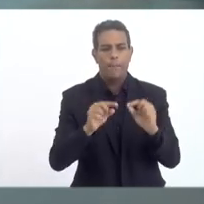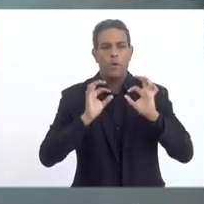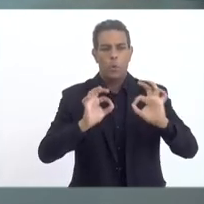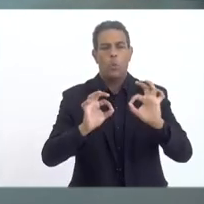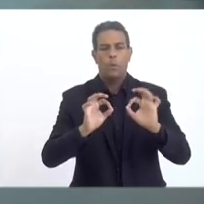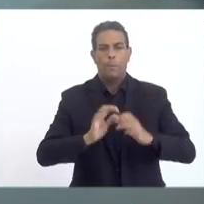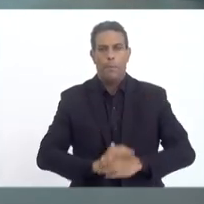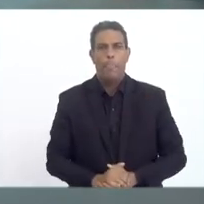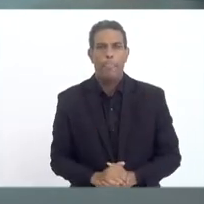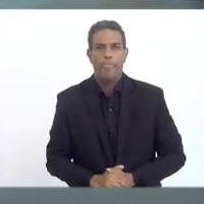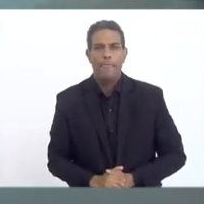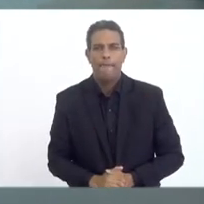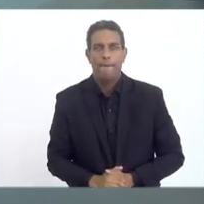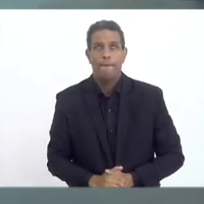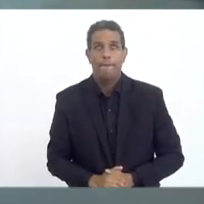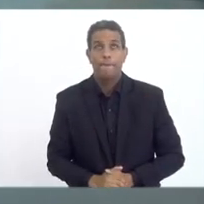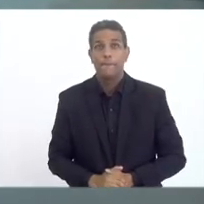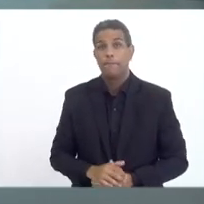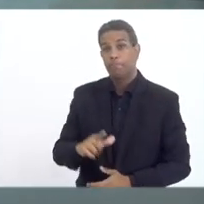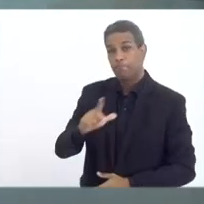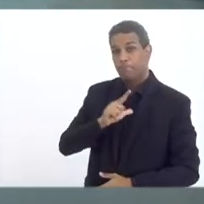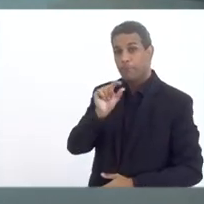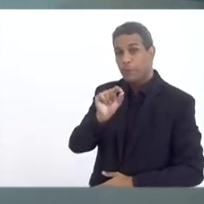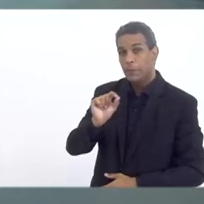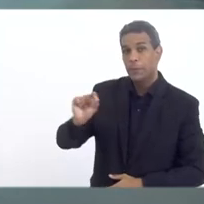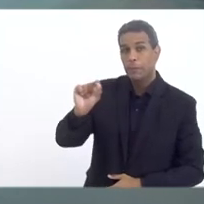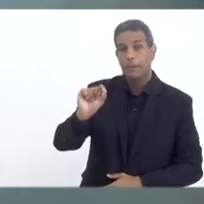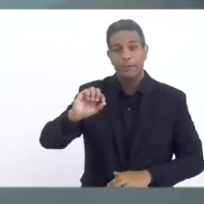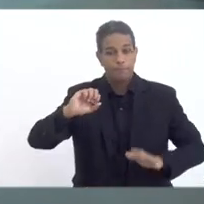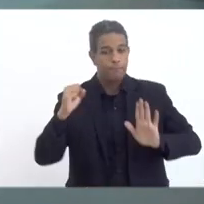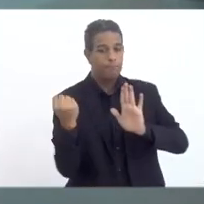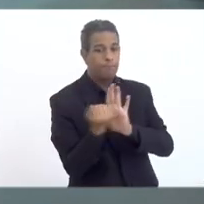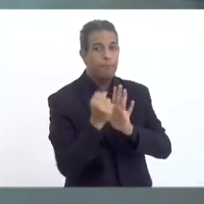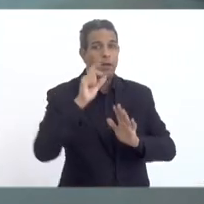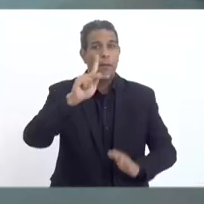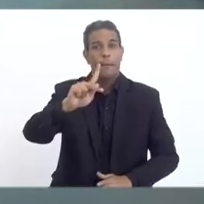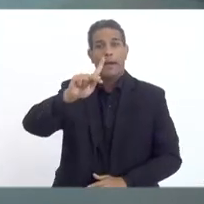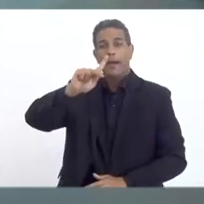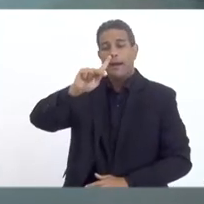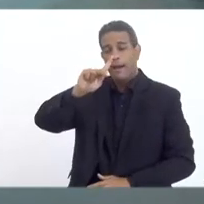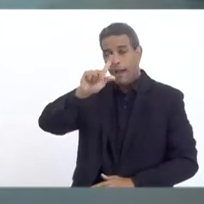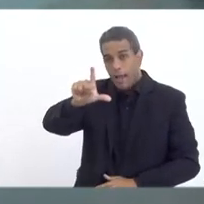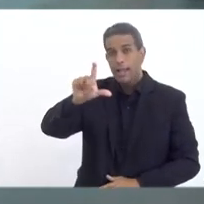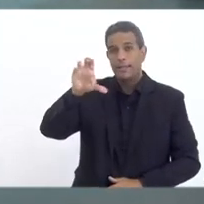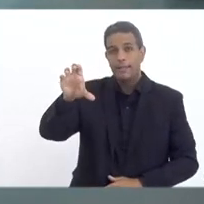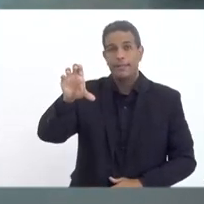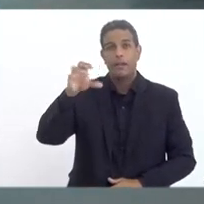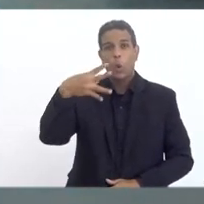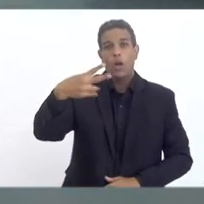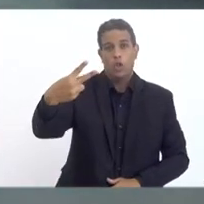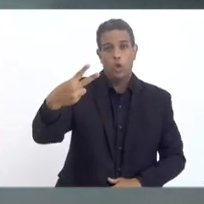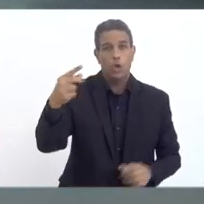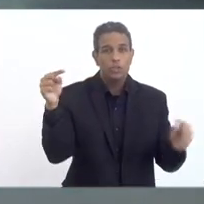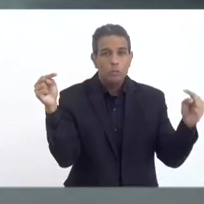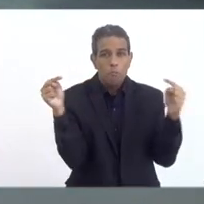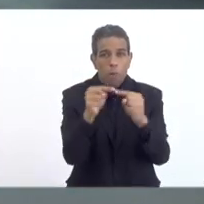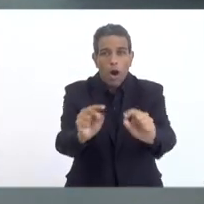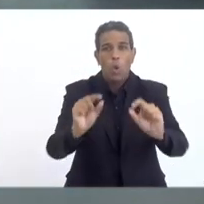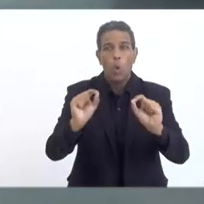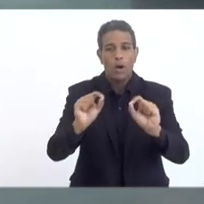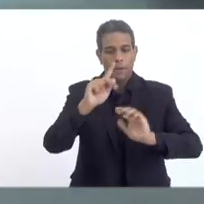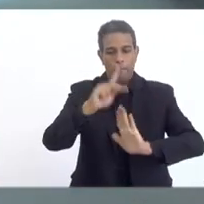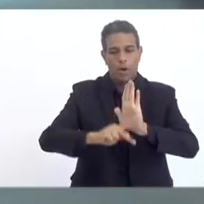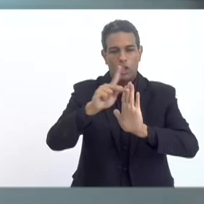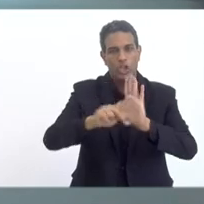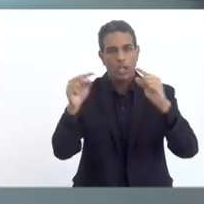recuperação fiscal. Existe uma questão importante em relação ao PLC 43, que é, na redação atual do